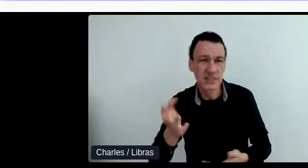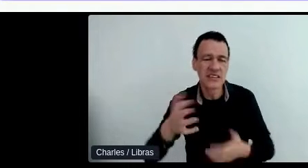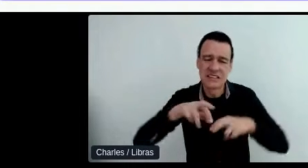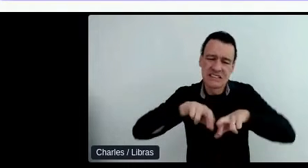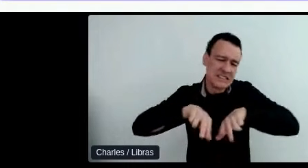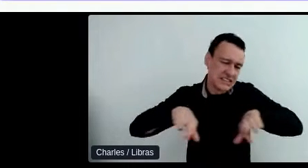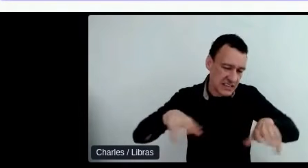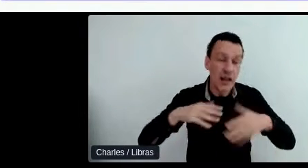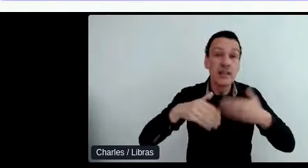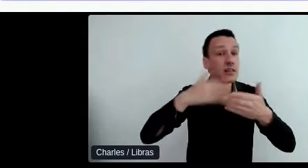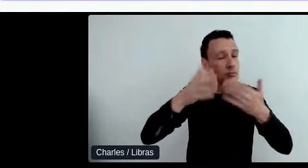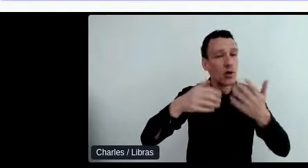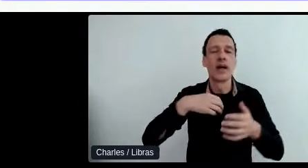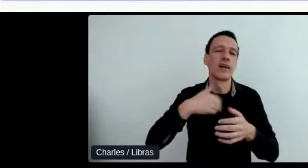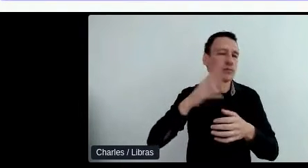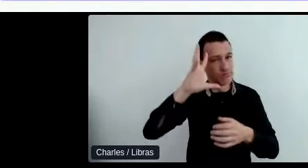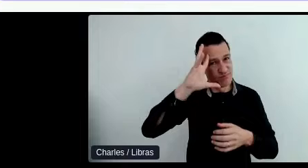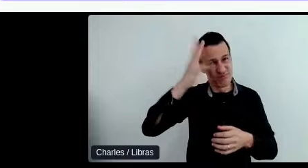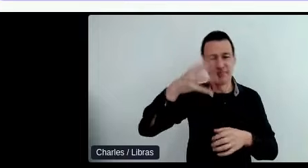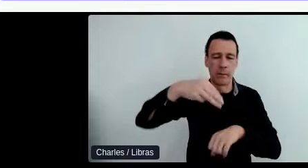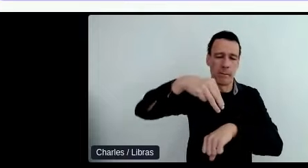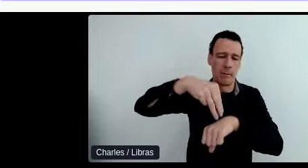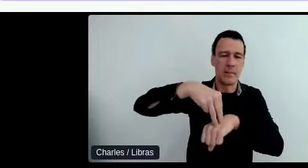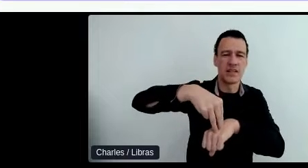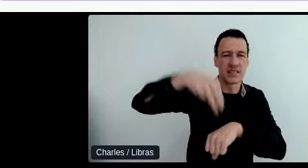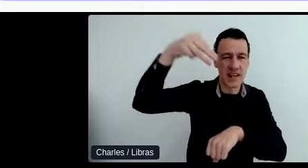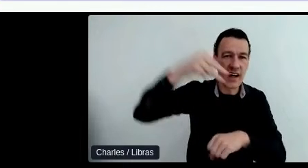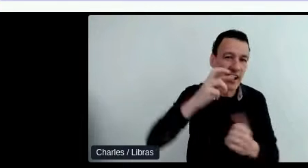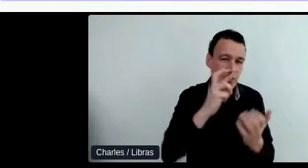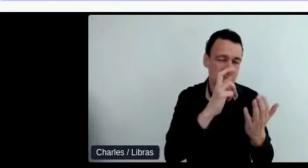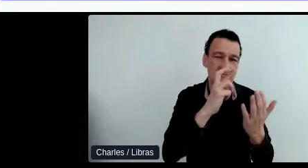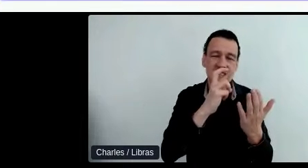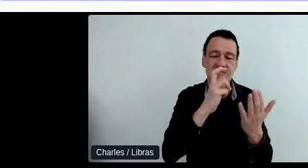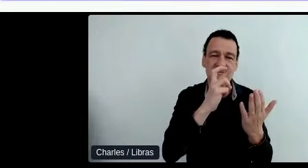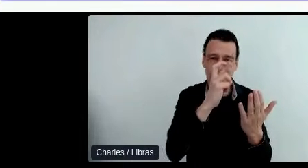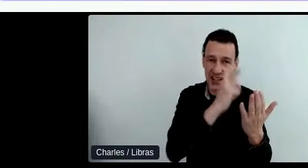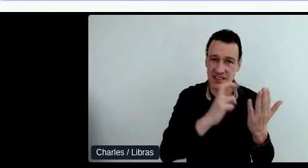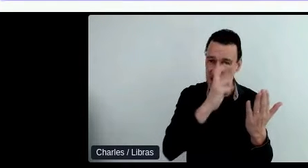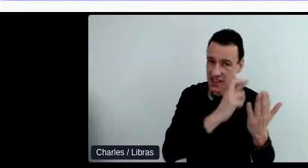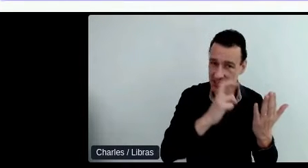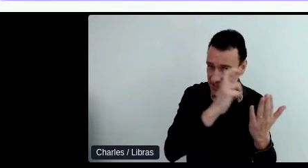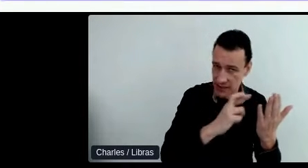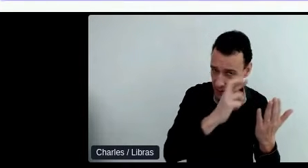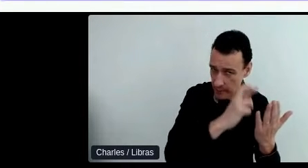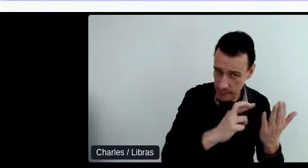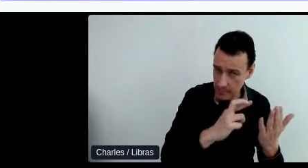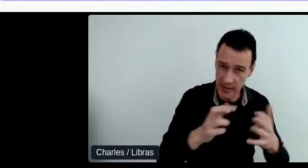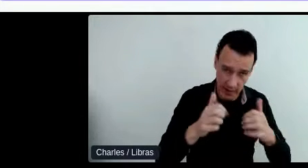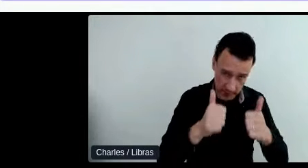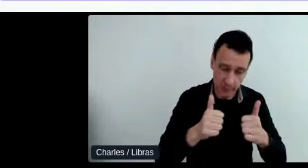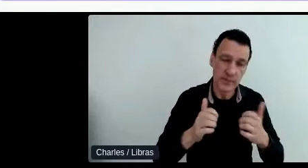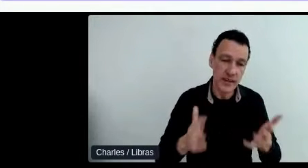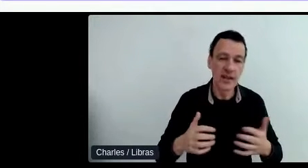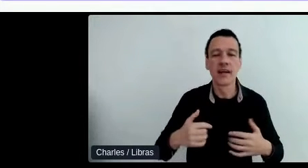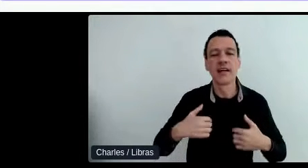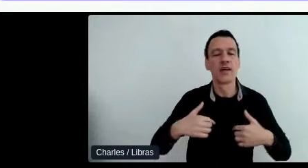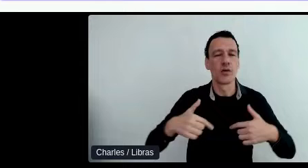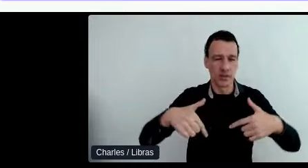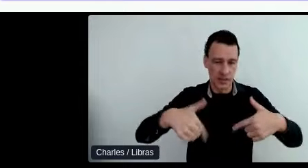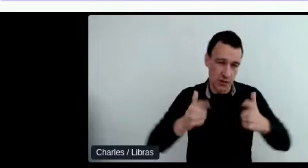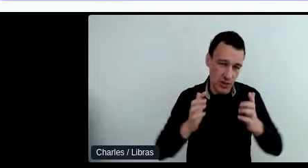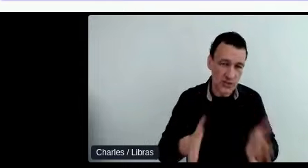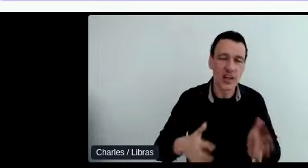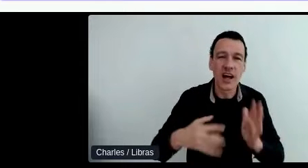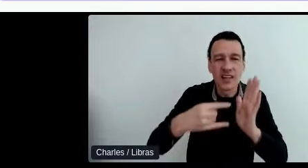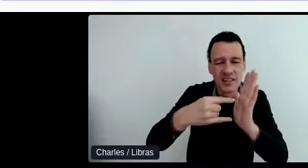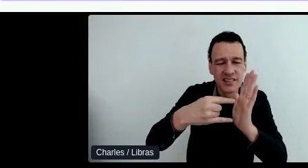entrei no mestrado em ciência da computação. Eu já trabalhei como desenvolvedora de software